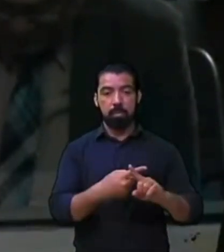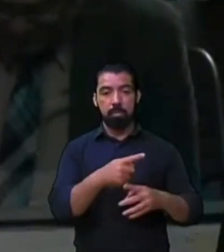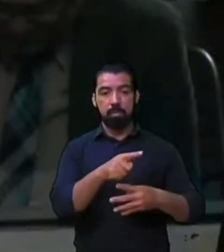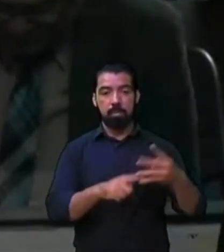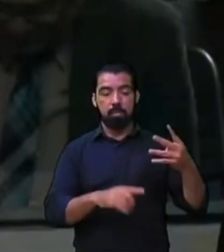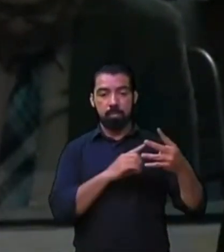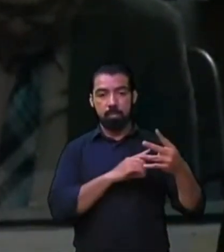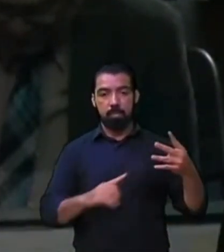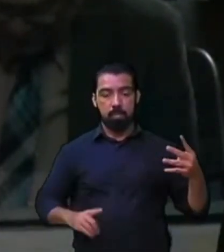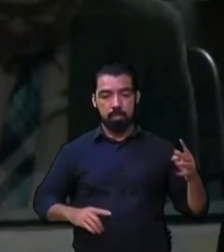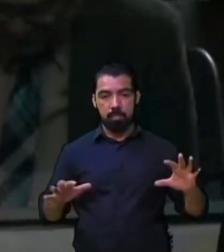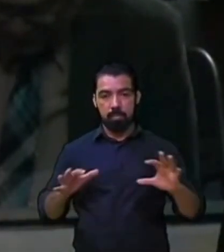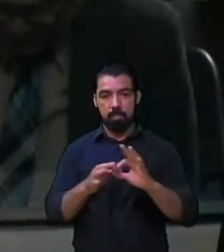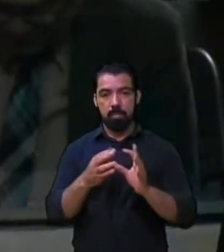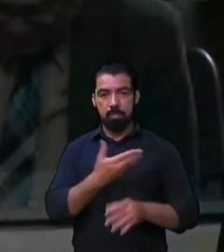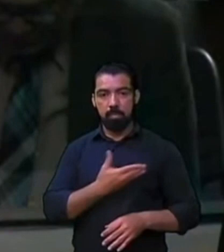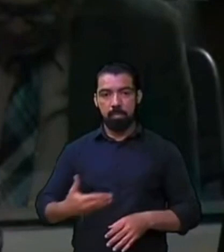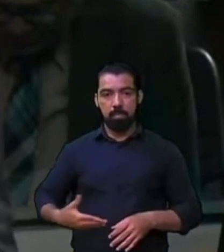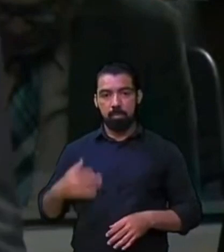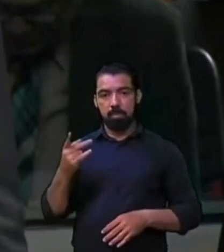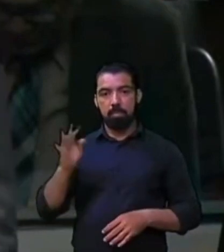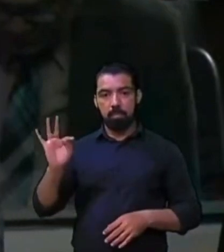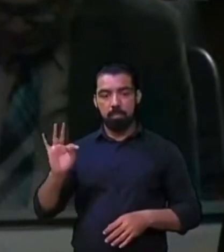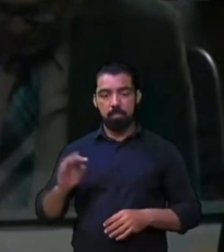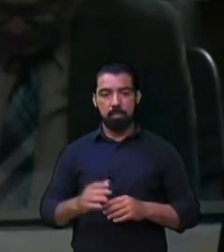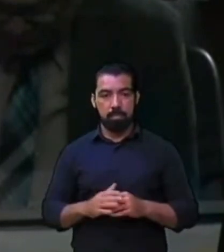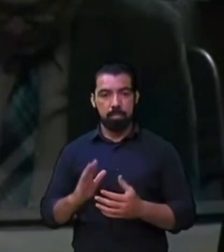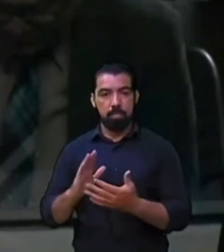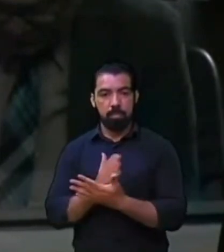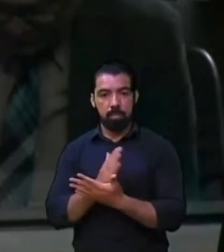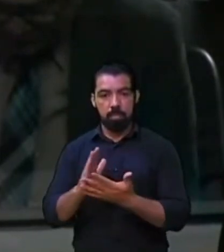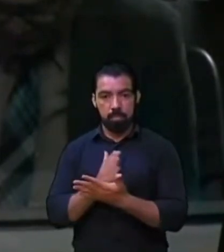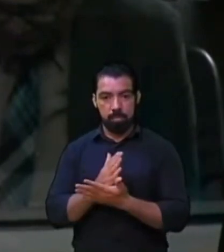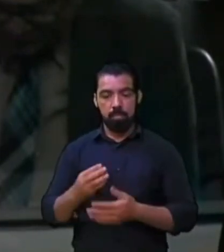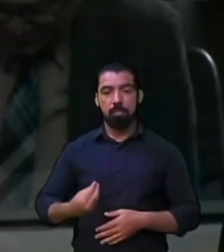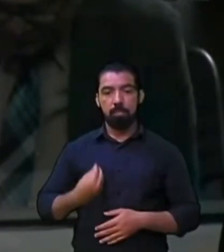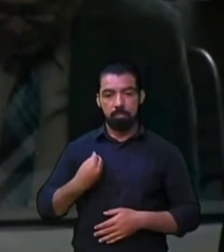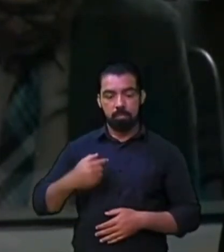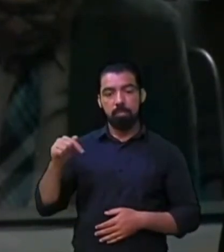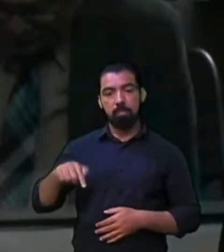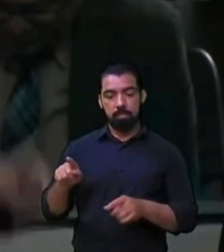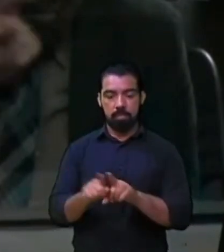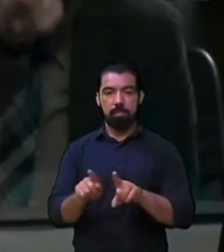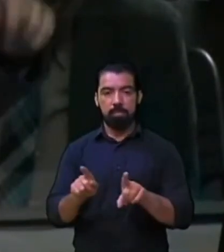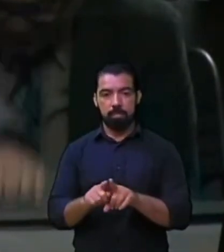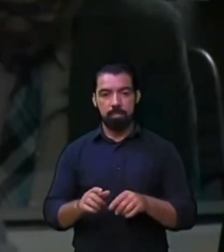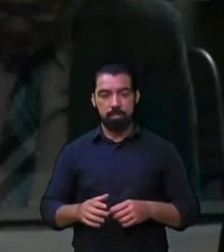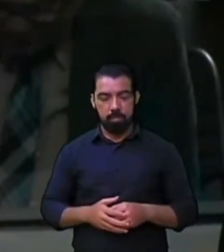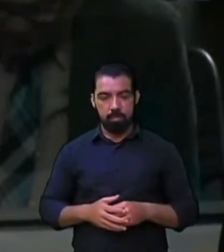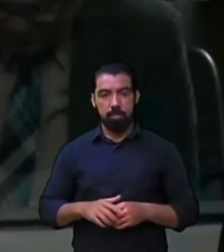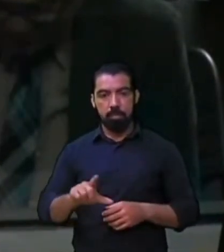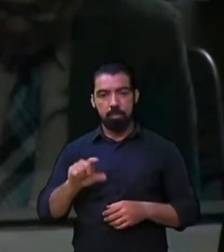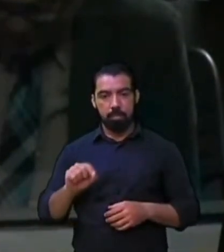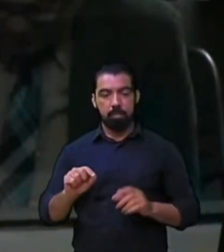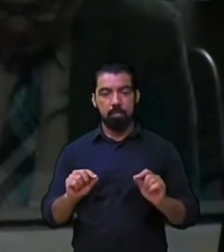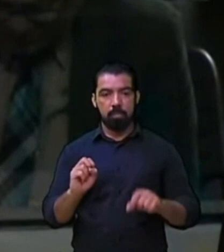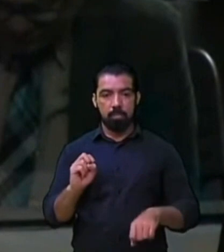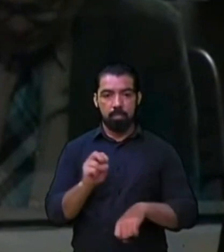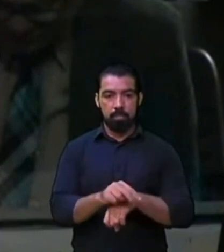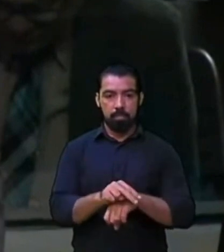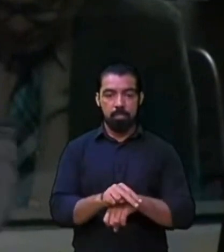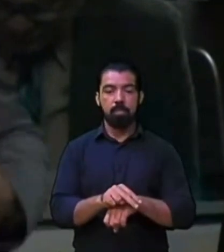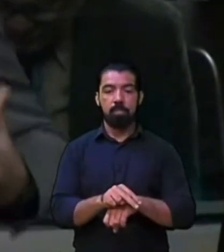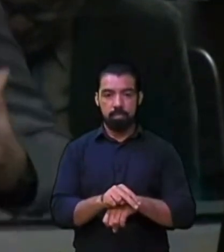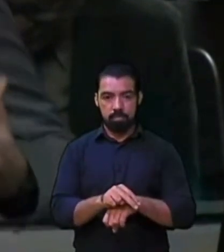deputados Aliados do governo do PT alguns que inclusive estão neste plenário Agora seja indicada agora para uma vaga